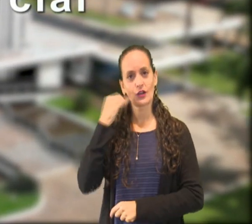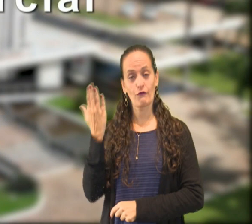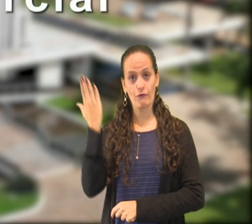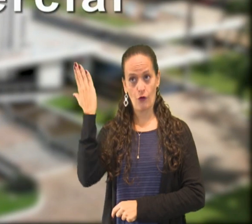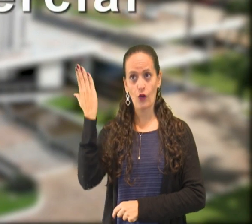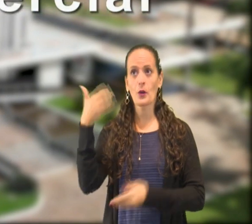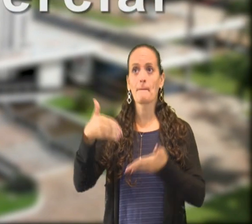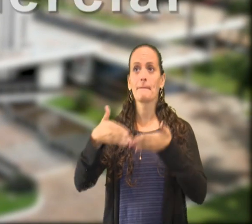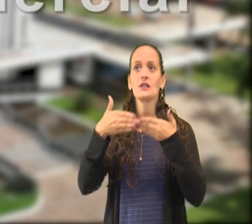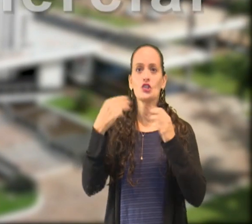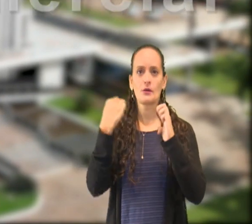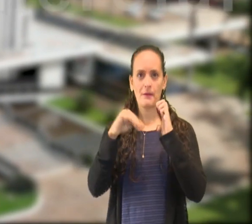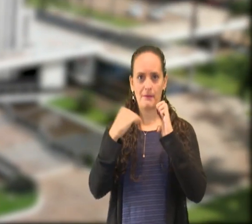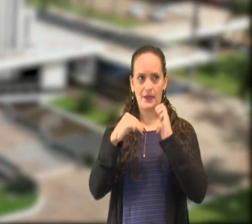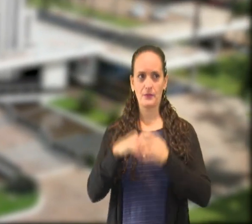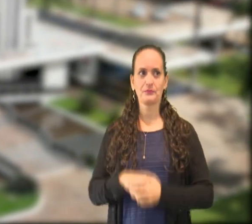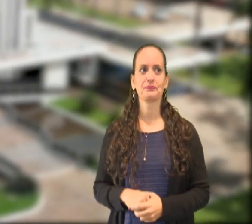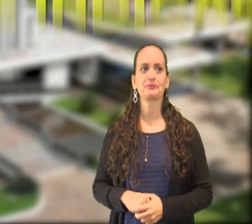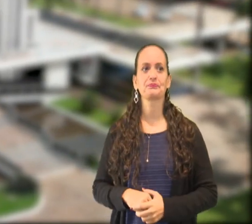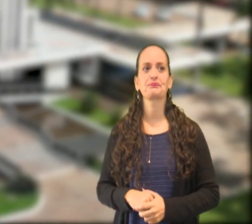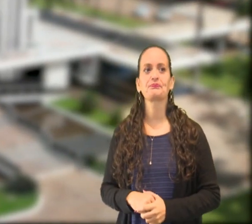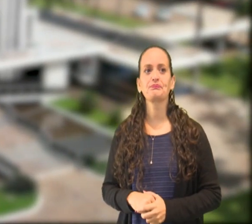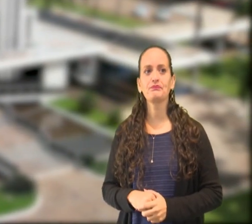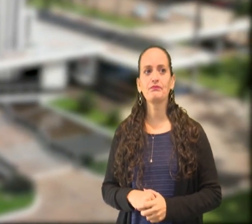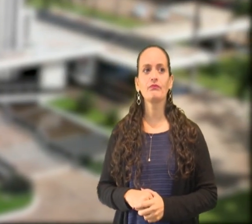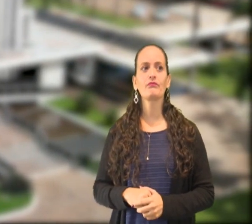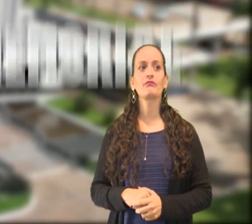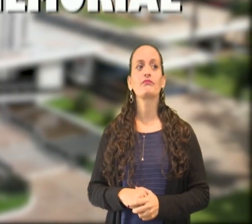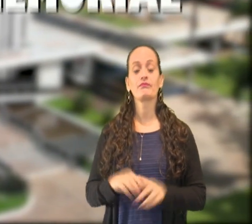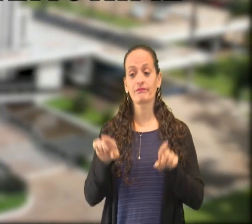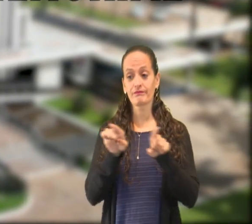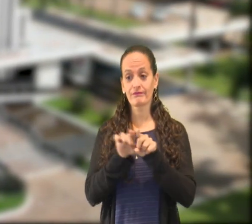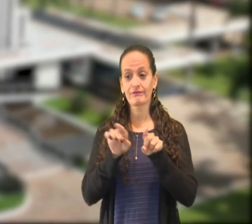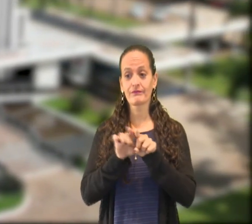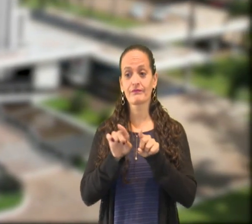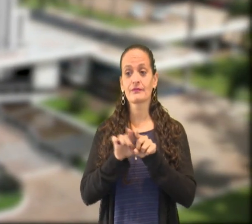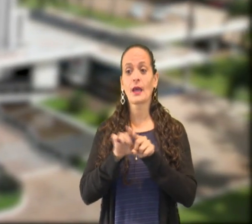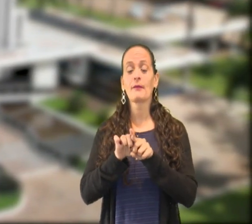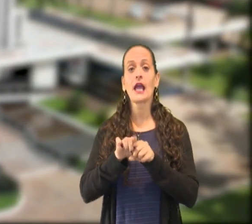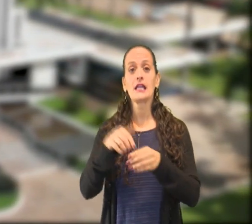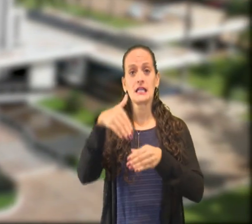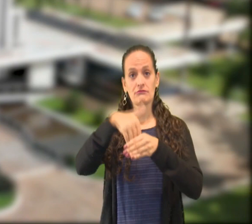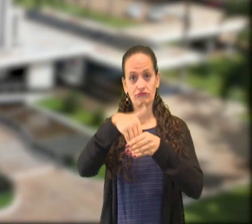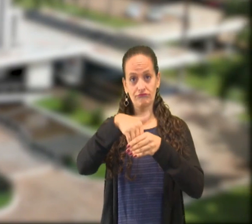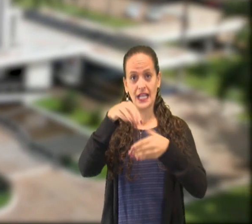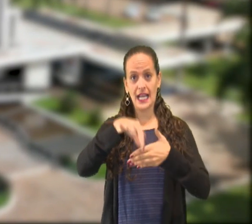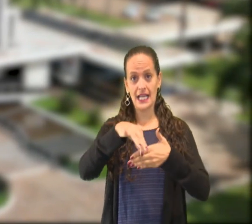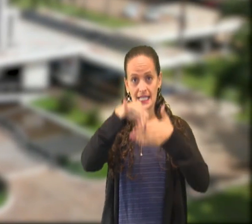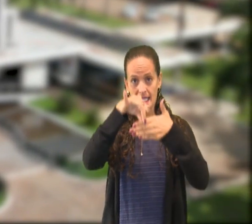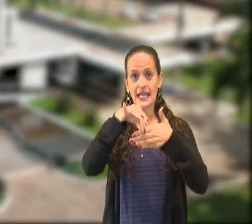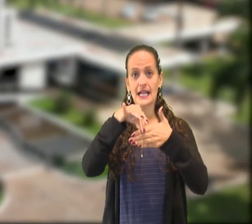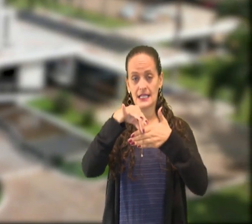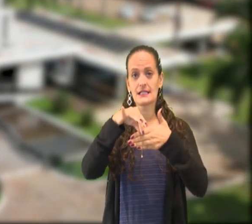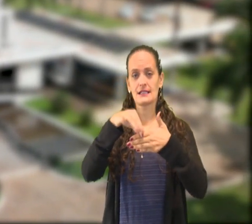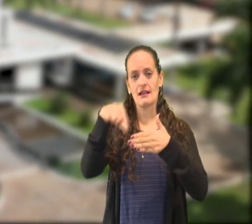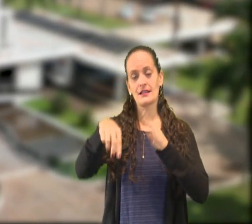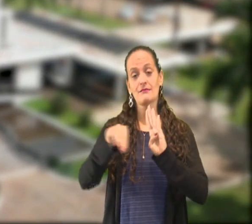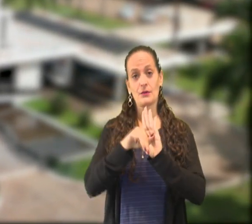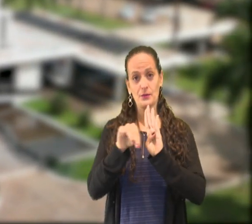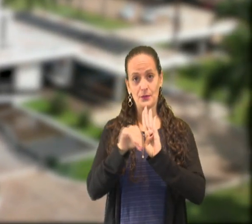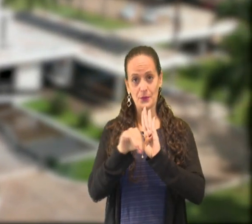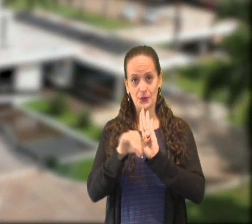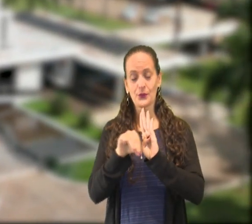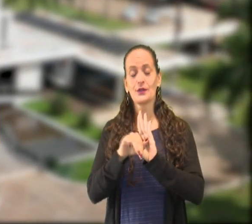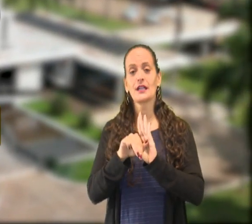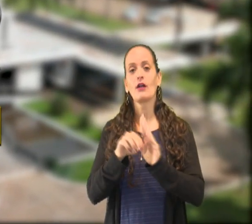3244-8806, em horário comercial. O processo de eleição e indicação para a liderança da Igreja Memorial